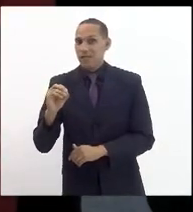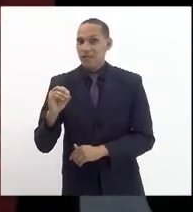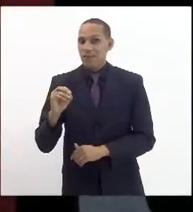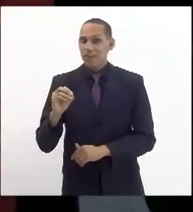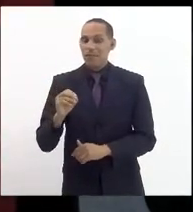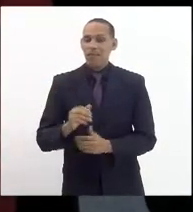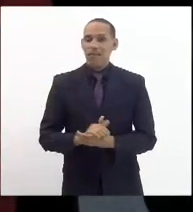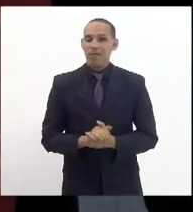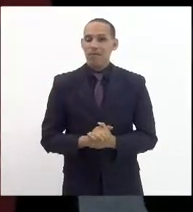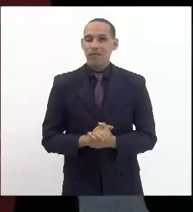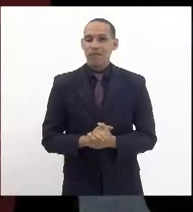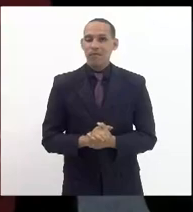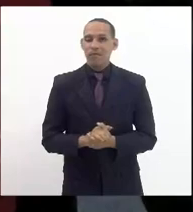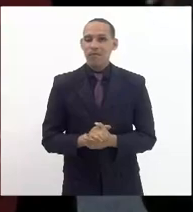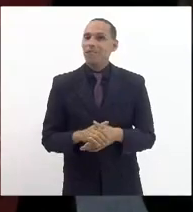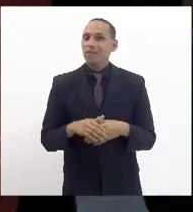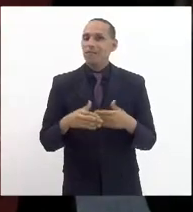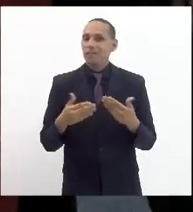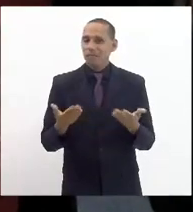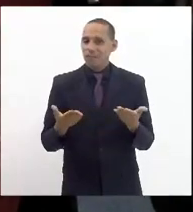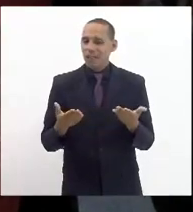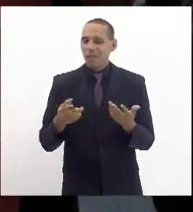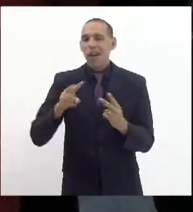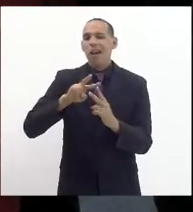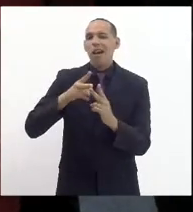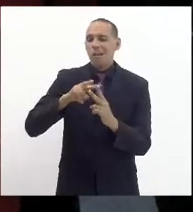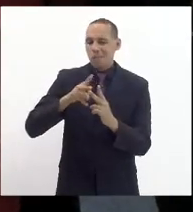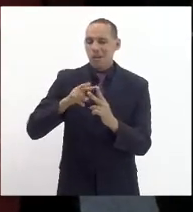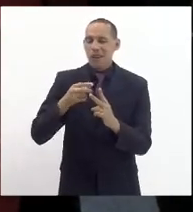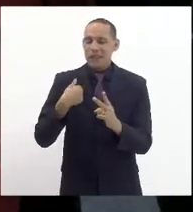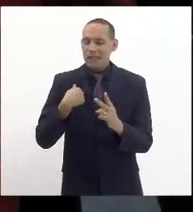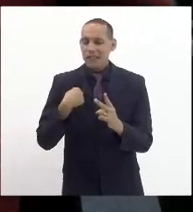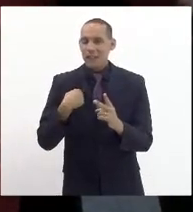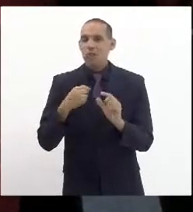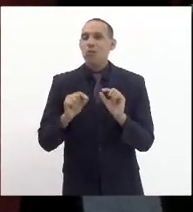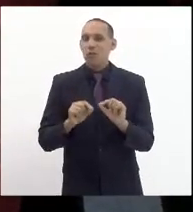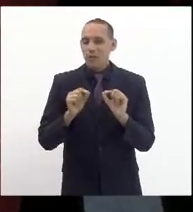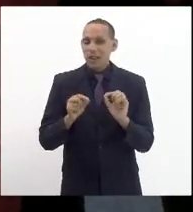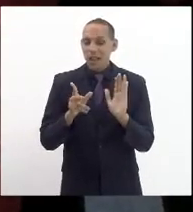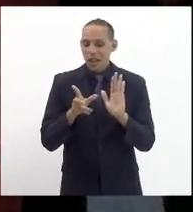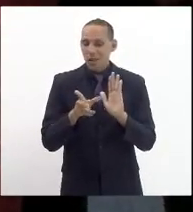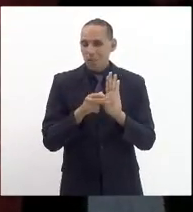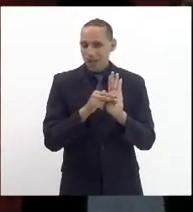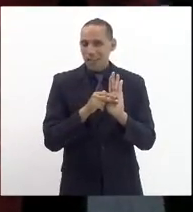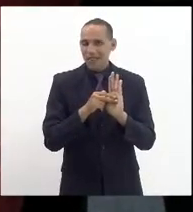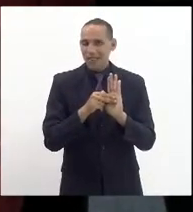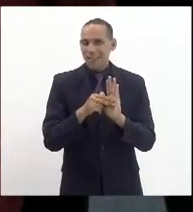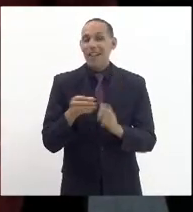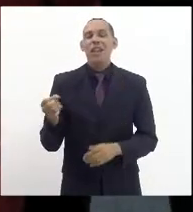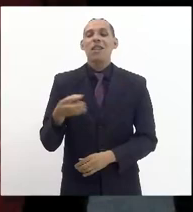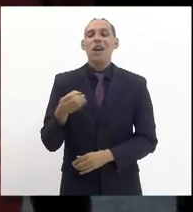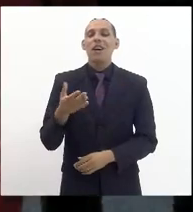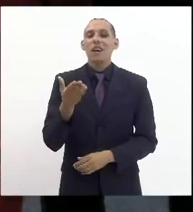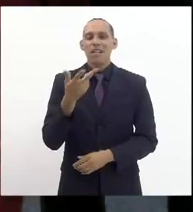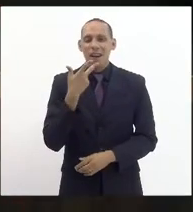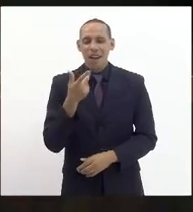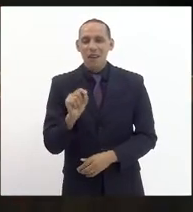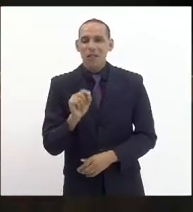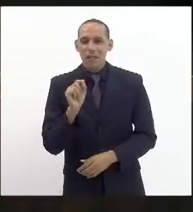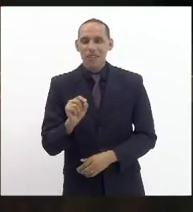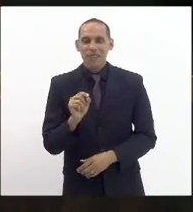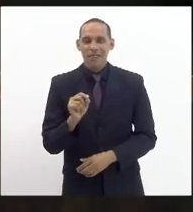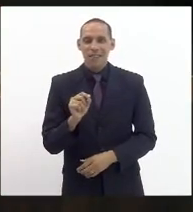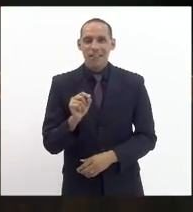para abrir essa hipótese, eu promover esta emenda... Recente, Vossa Excelência diz, é...